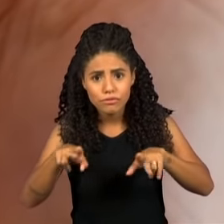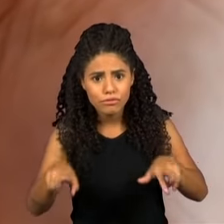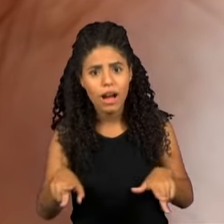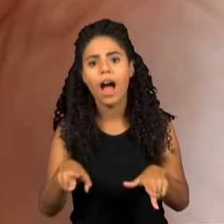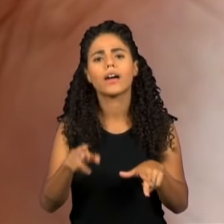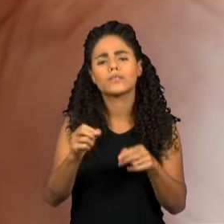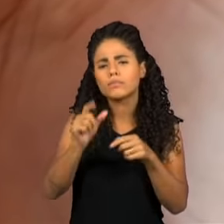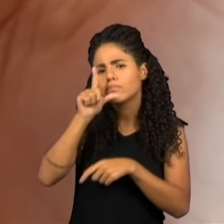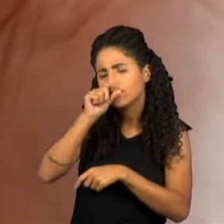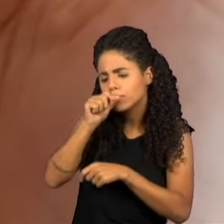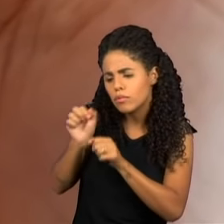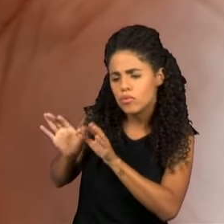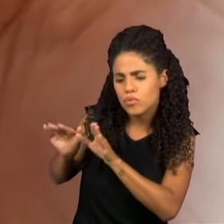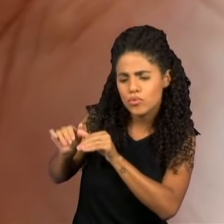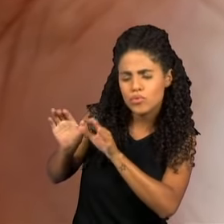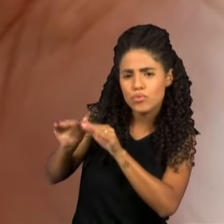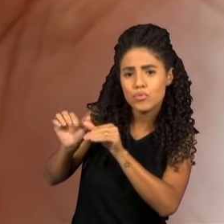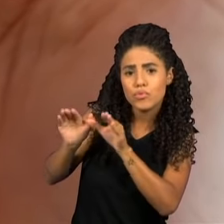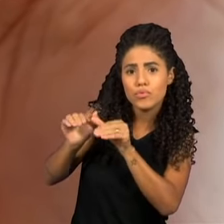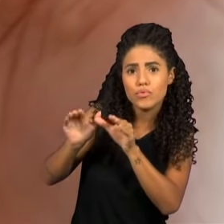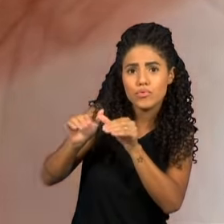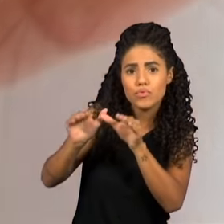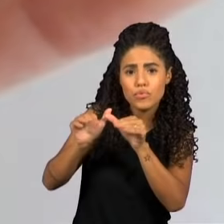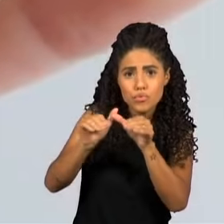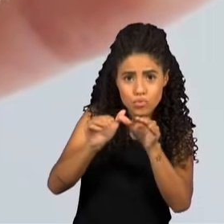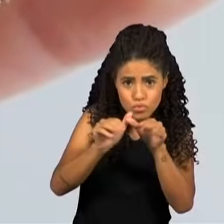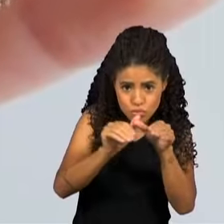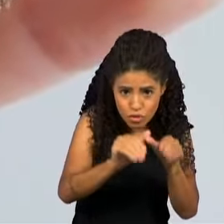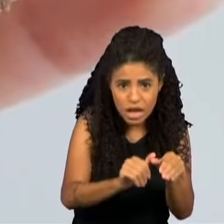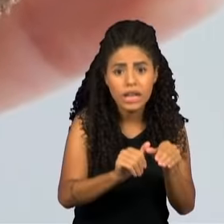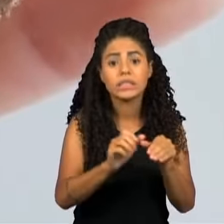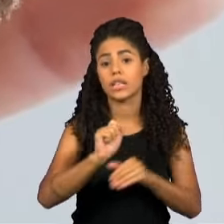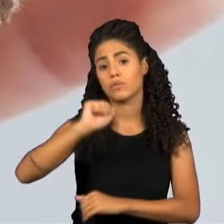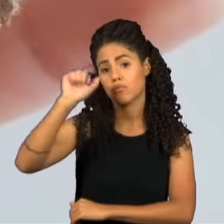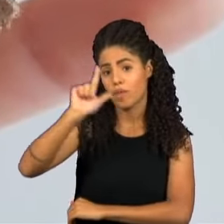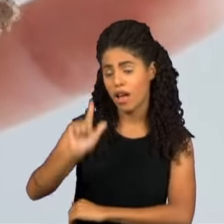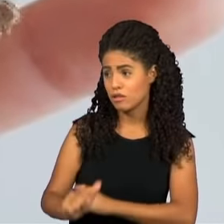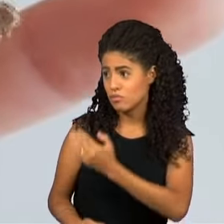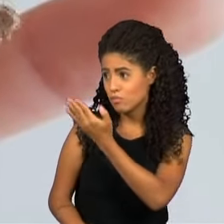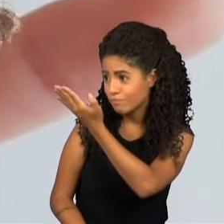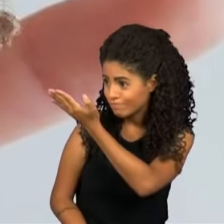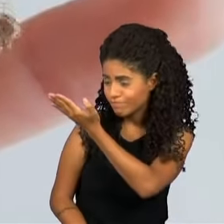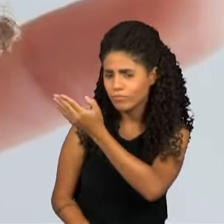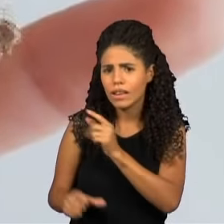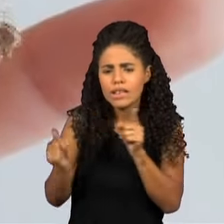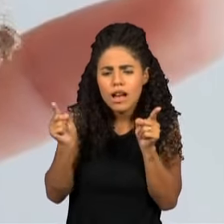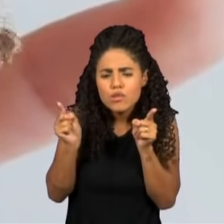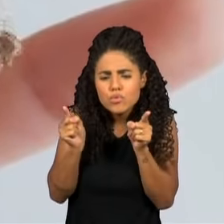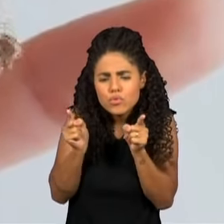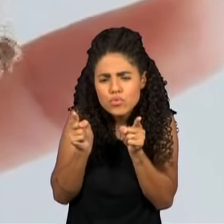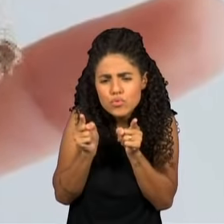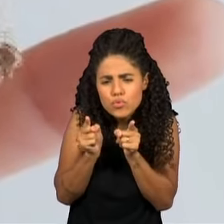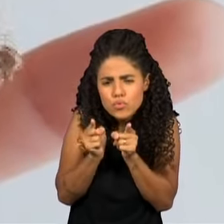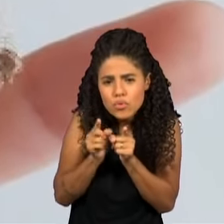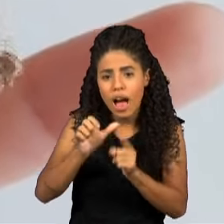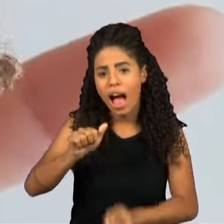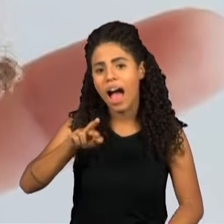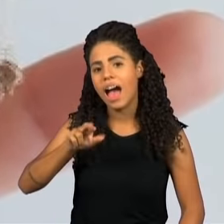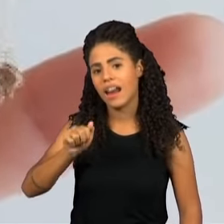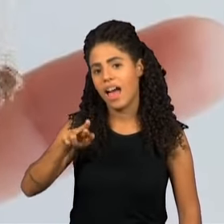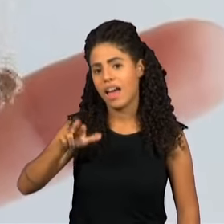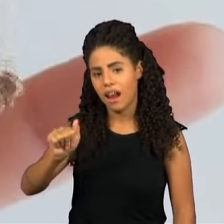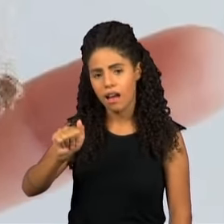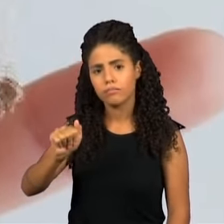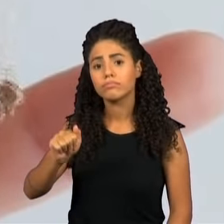Coroa, que já está extinto, também teve a Arara Azul pequena. Então foram, assim, várias espécies ameaçadas de